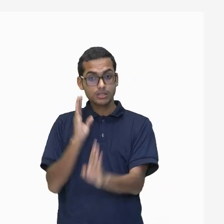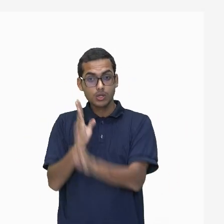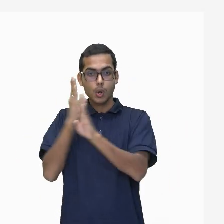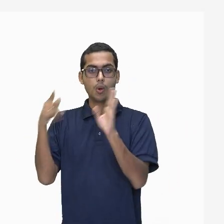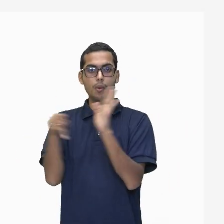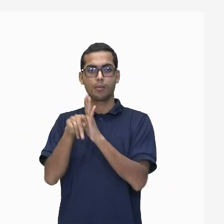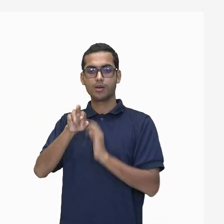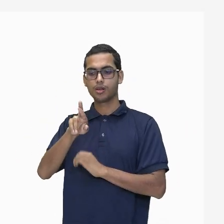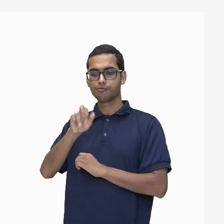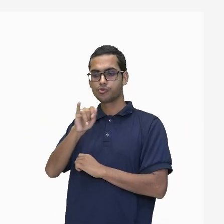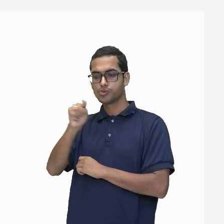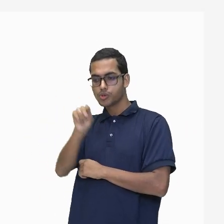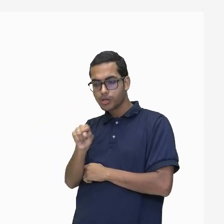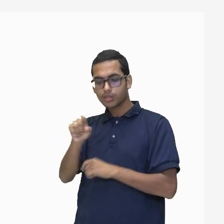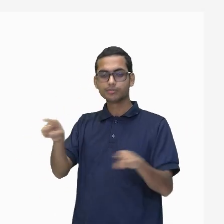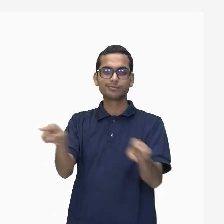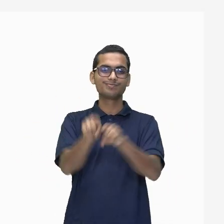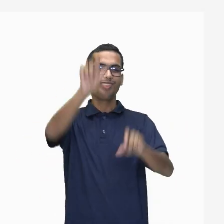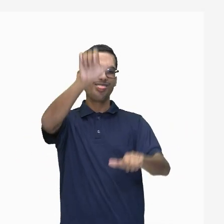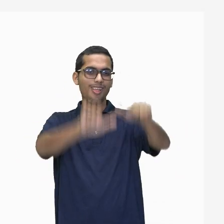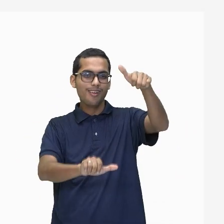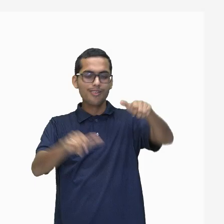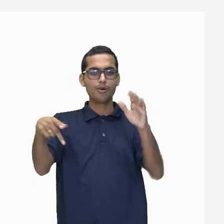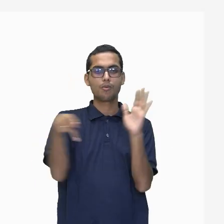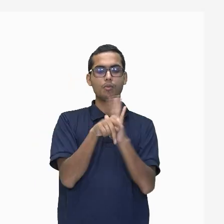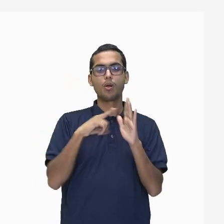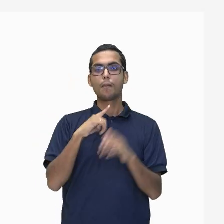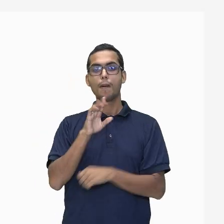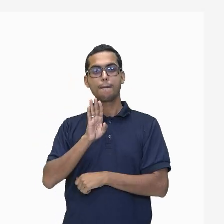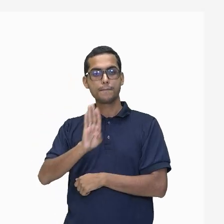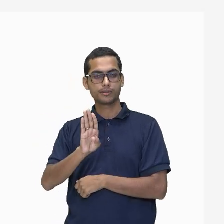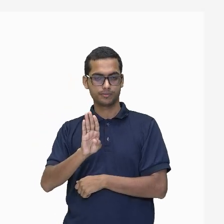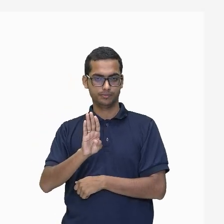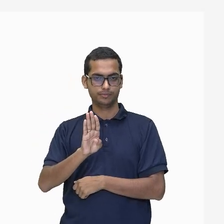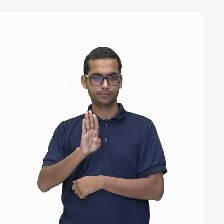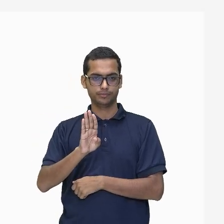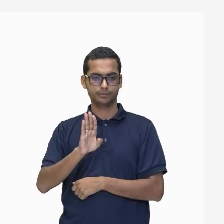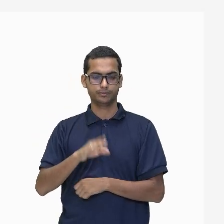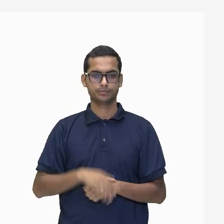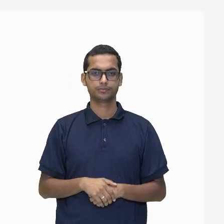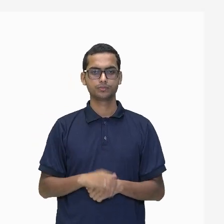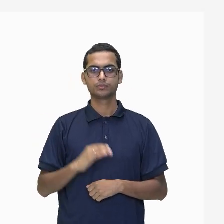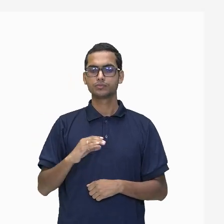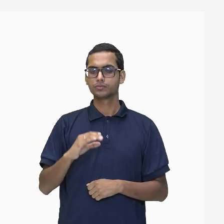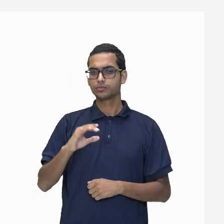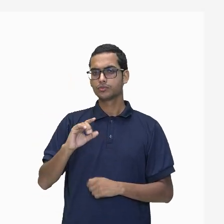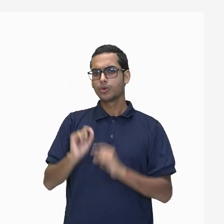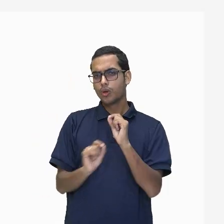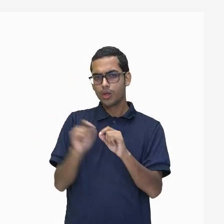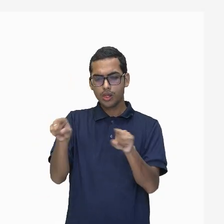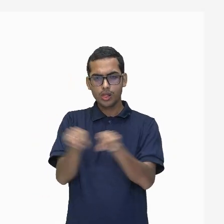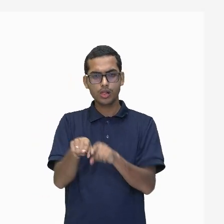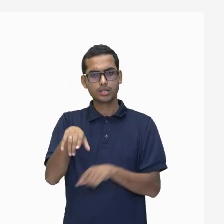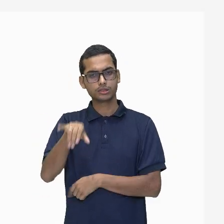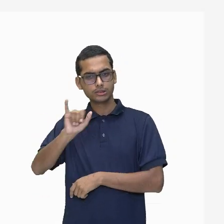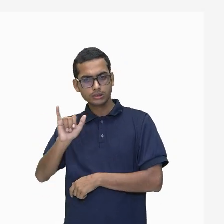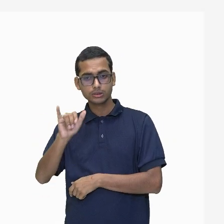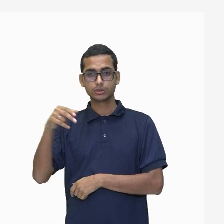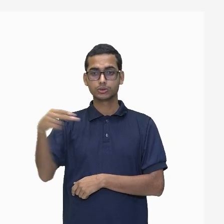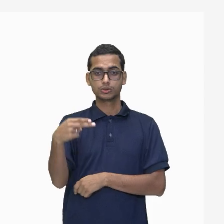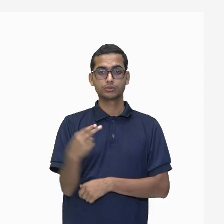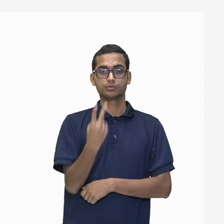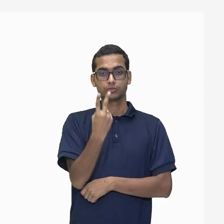e analisar o coeficiente b. Como a forma algébrica era essa, 2x menos 1,